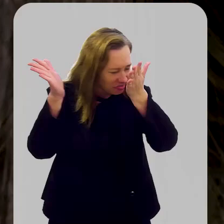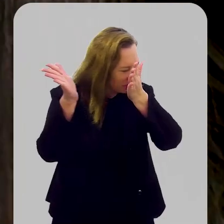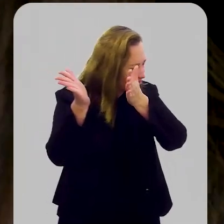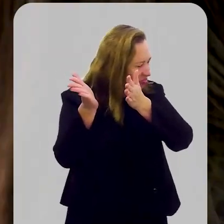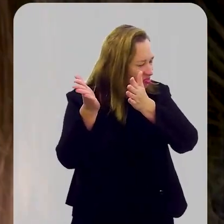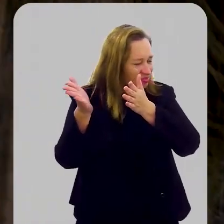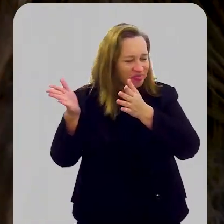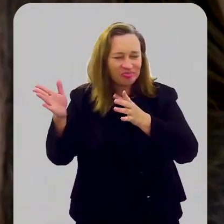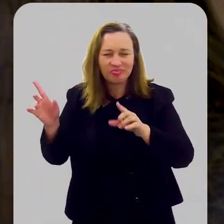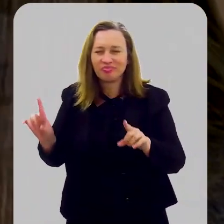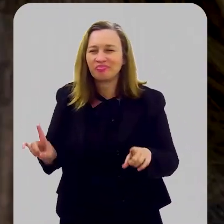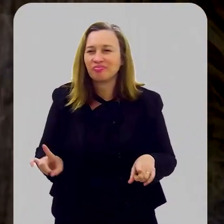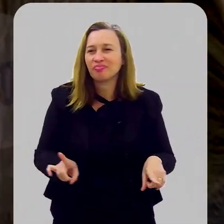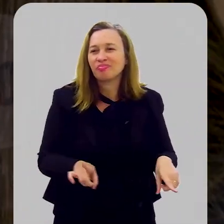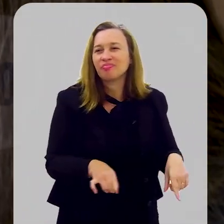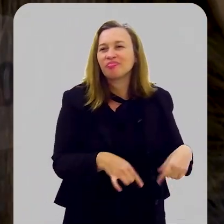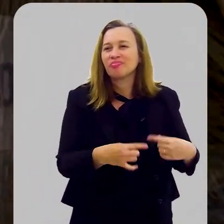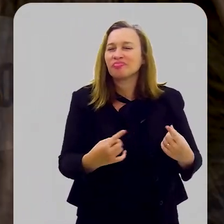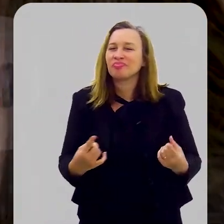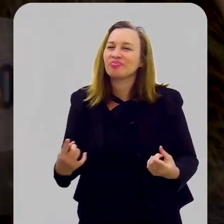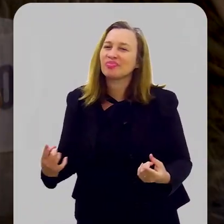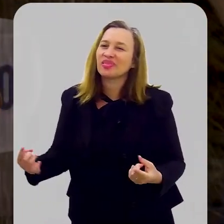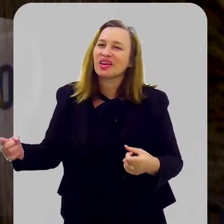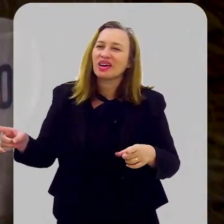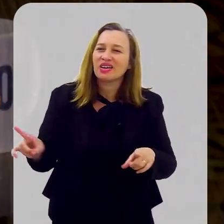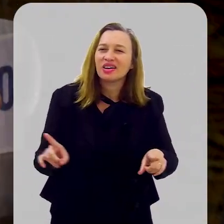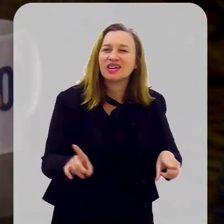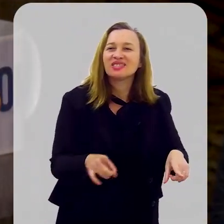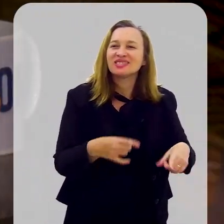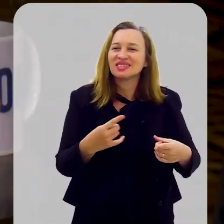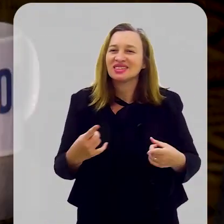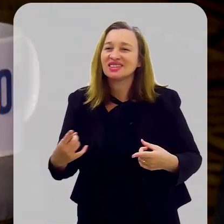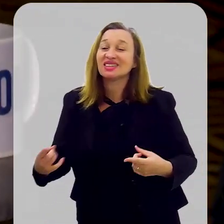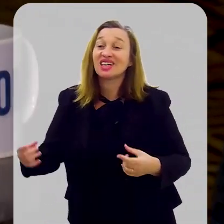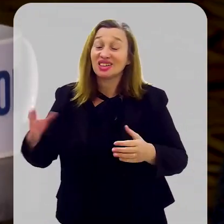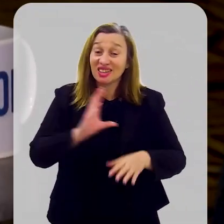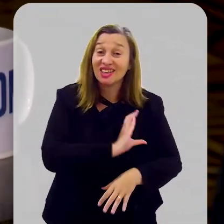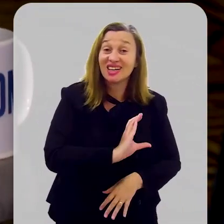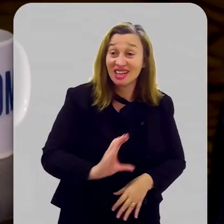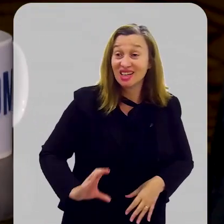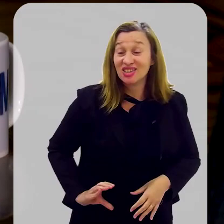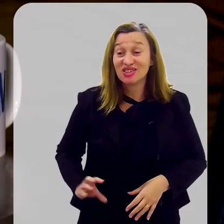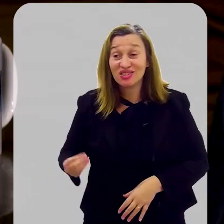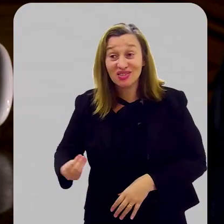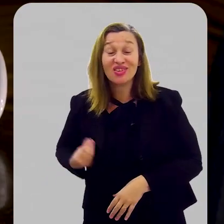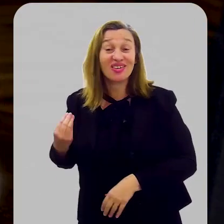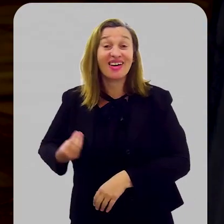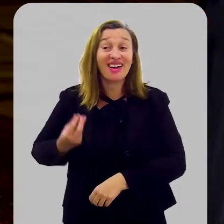Cristo.